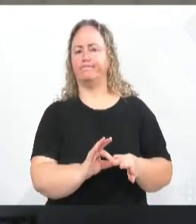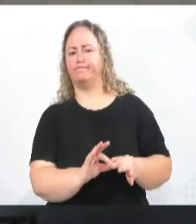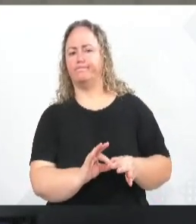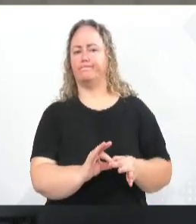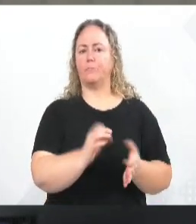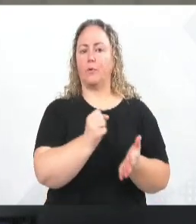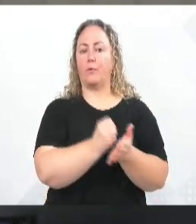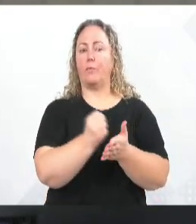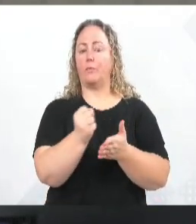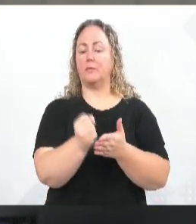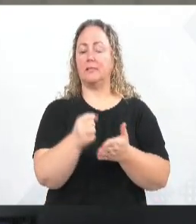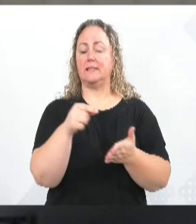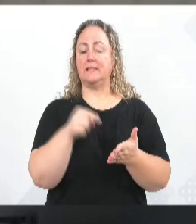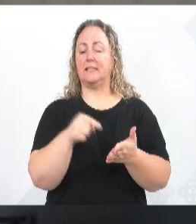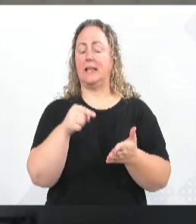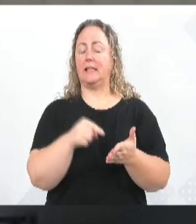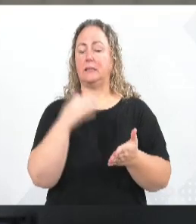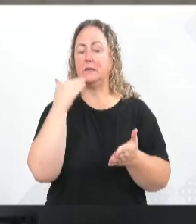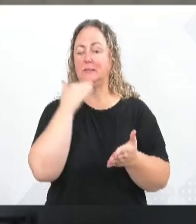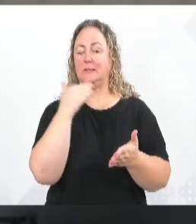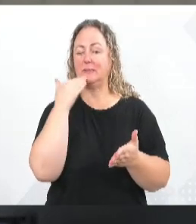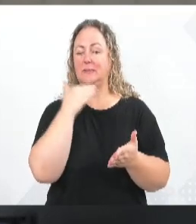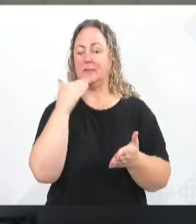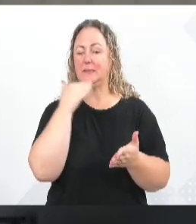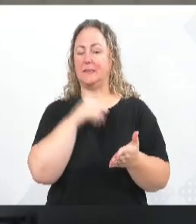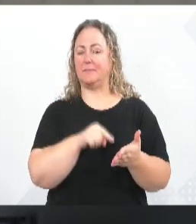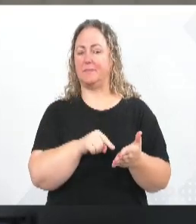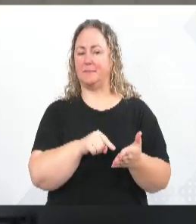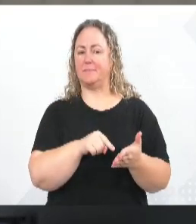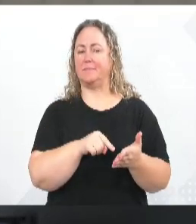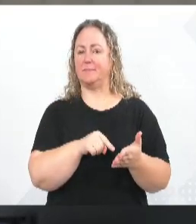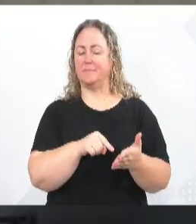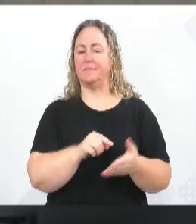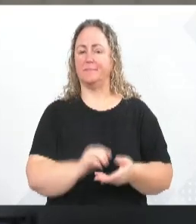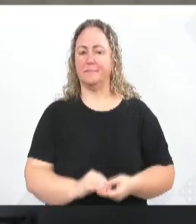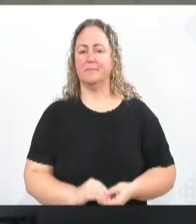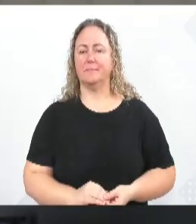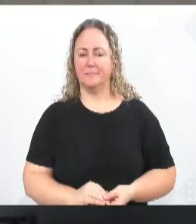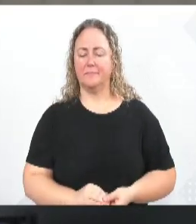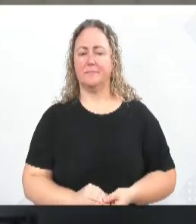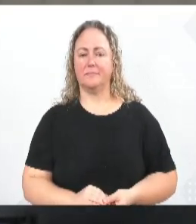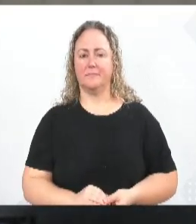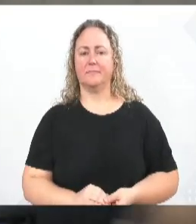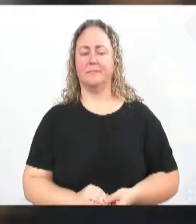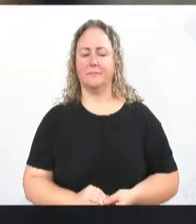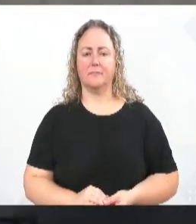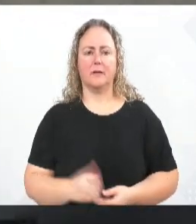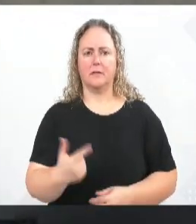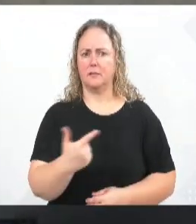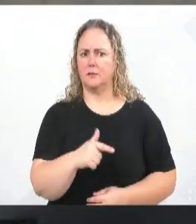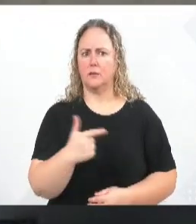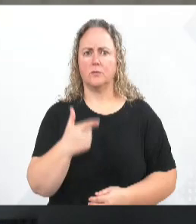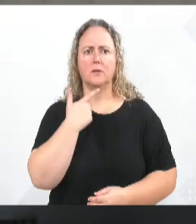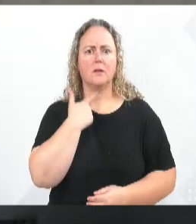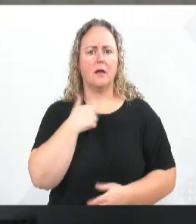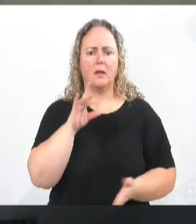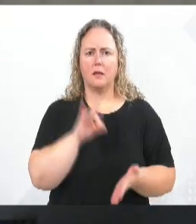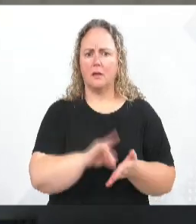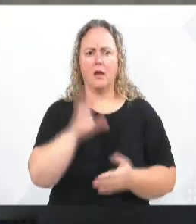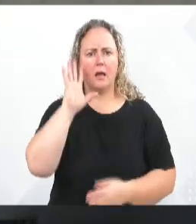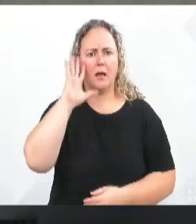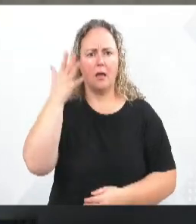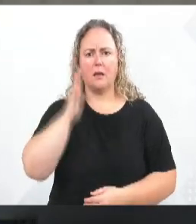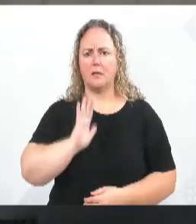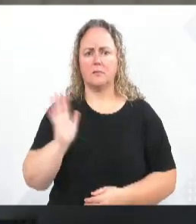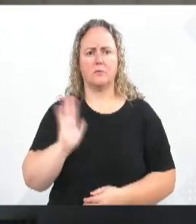bem amarrado, um contrato mal feito, mal direcionado, muito mal organizado, e não tem a mínima vontade de resolver isso, porque